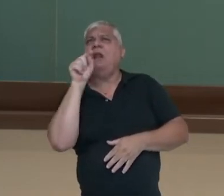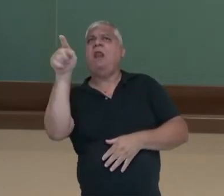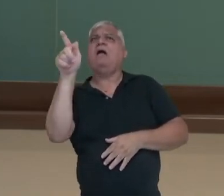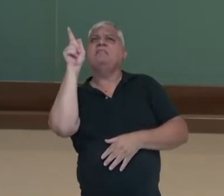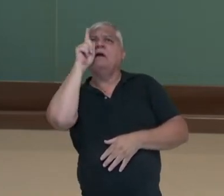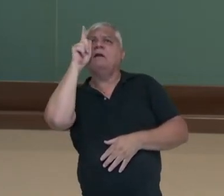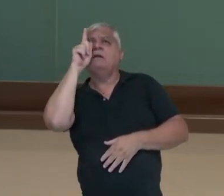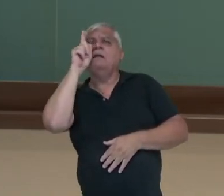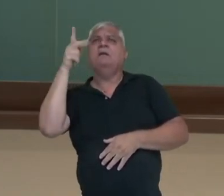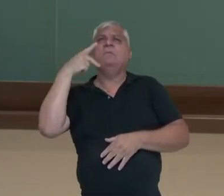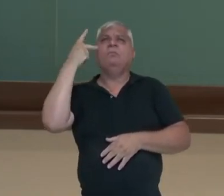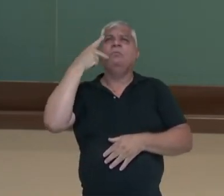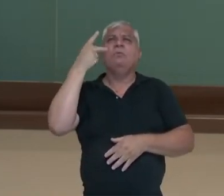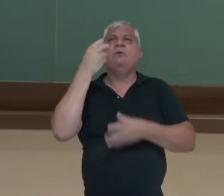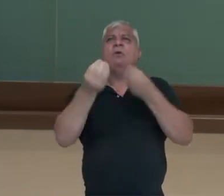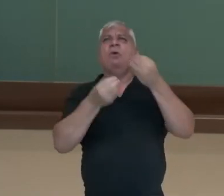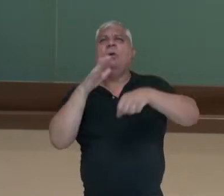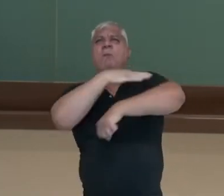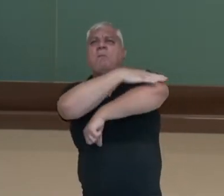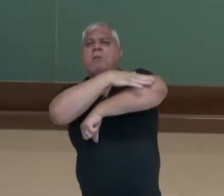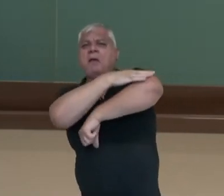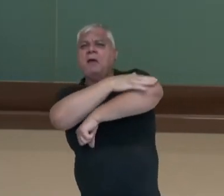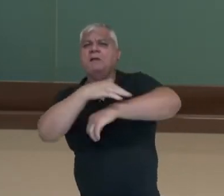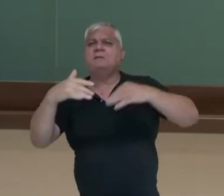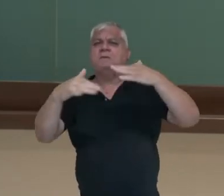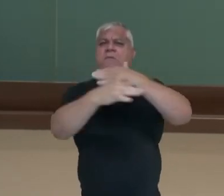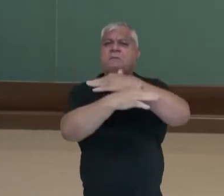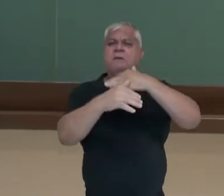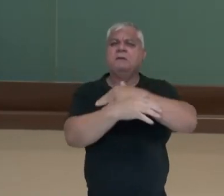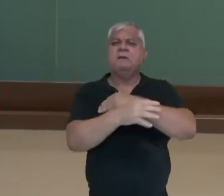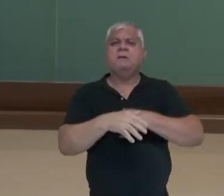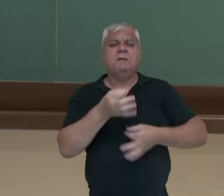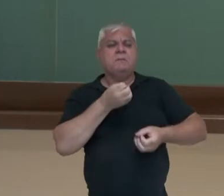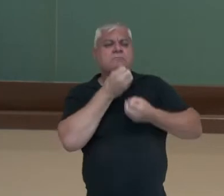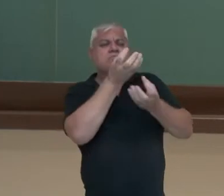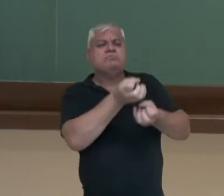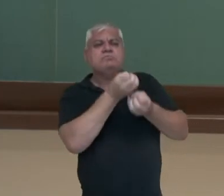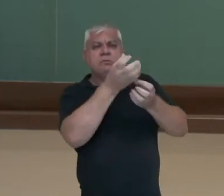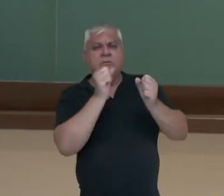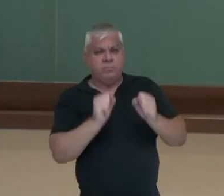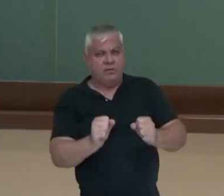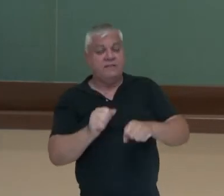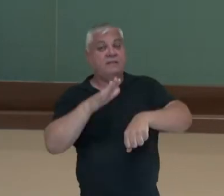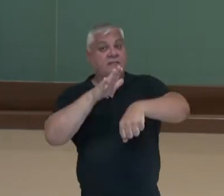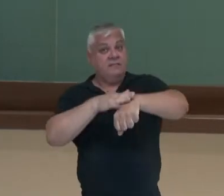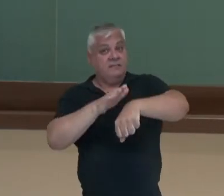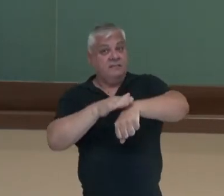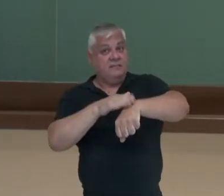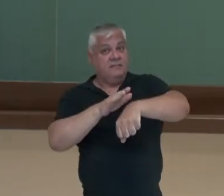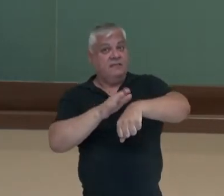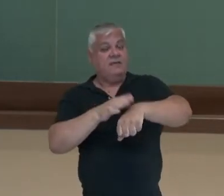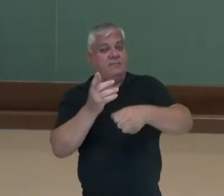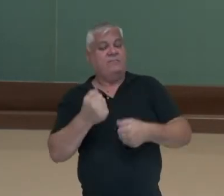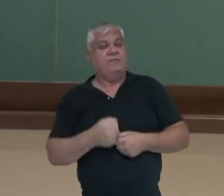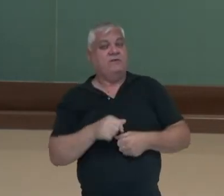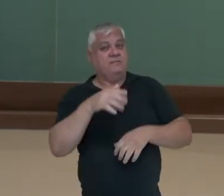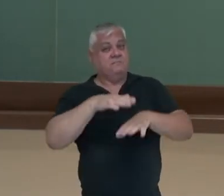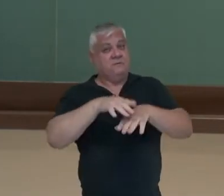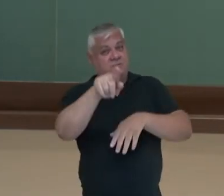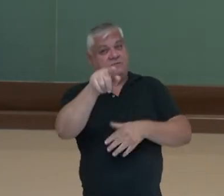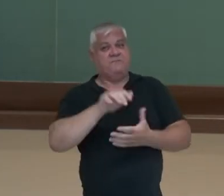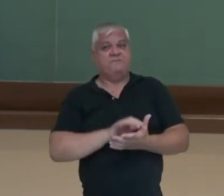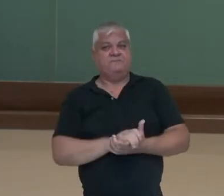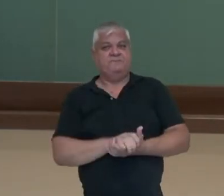que é a importância aí da discussão da palavra para o cidadão grego, certo? Vou dar um tempinho para você, agora com